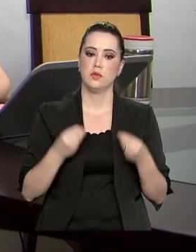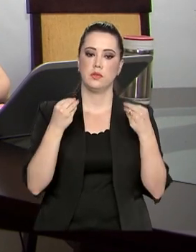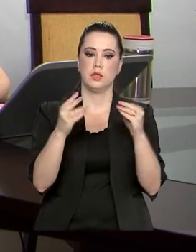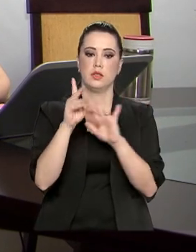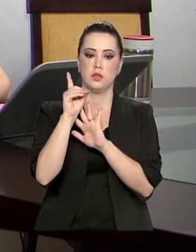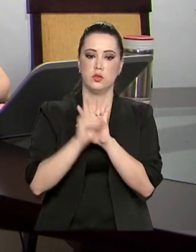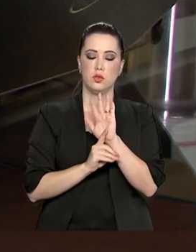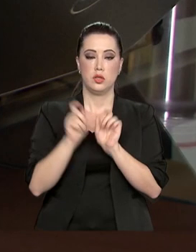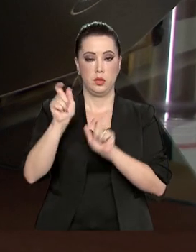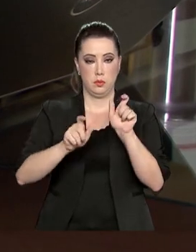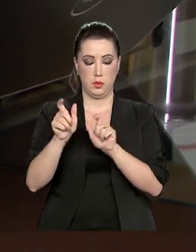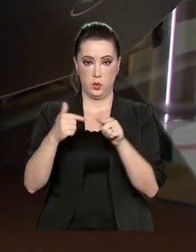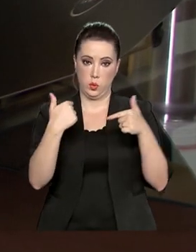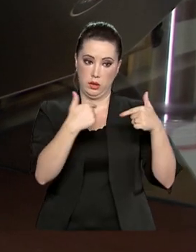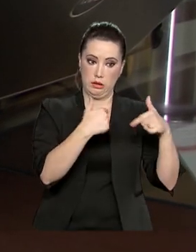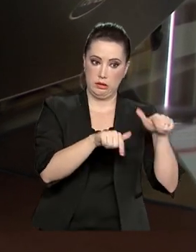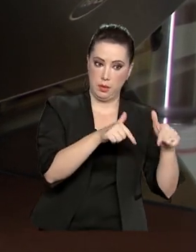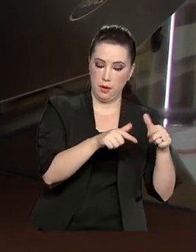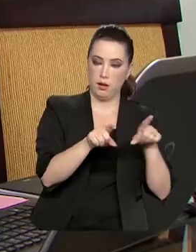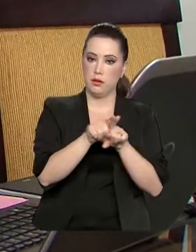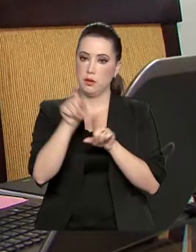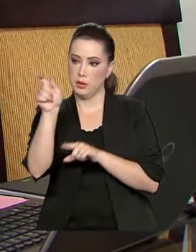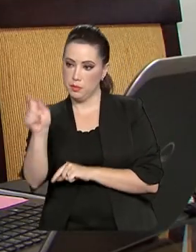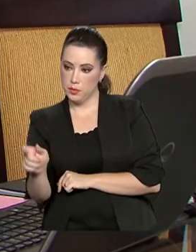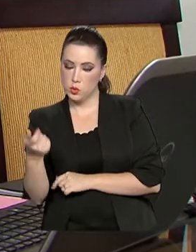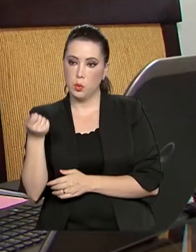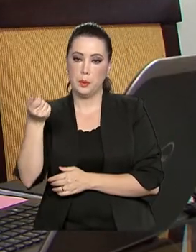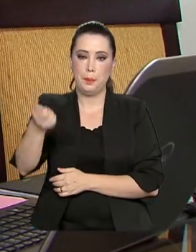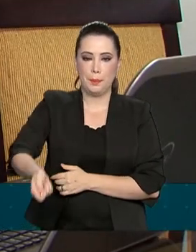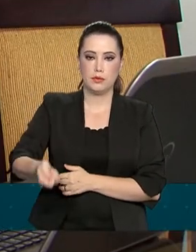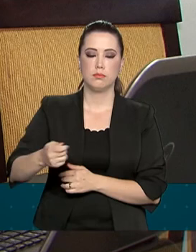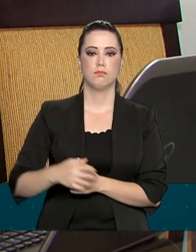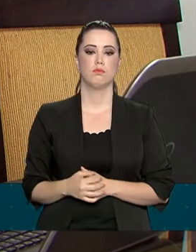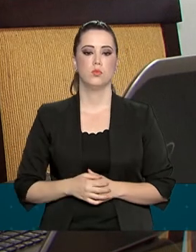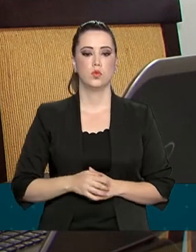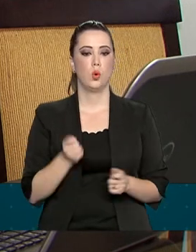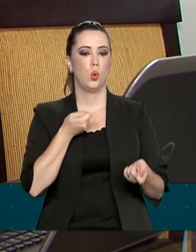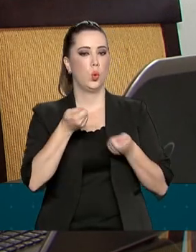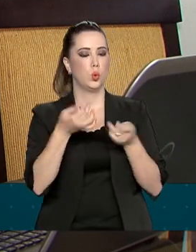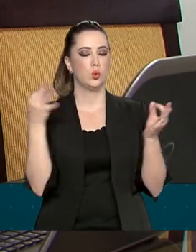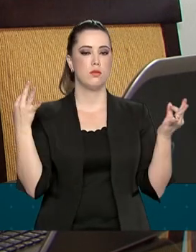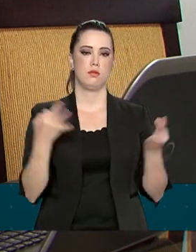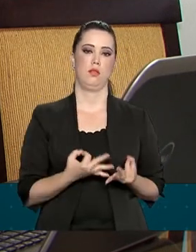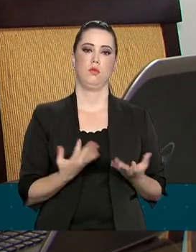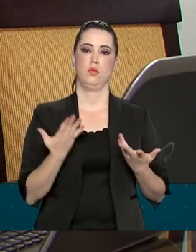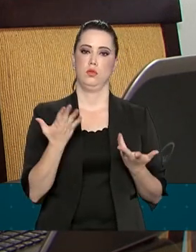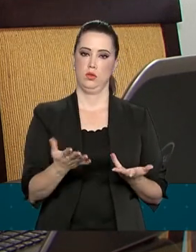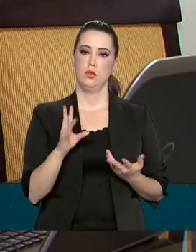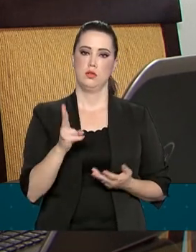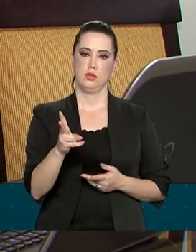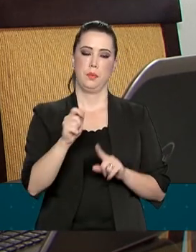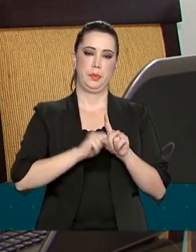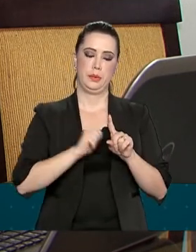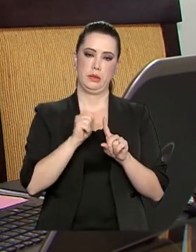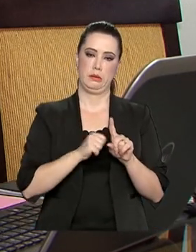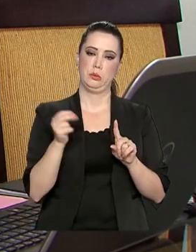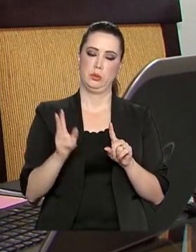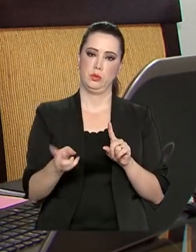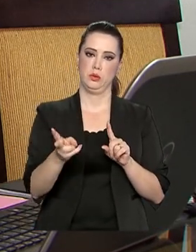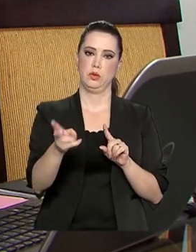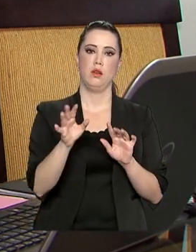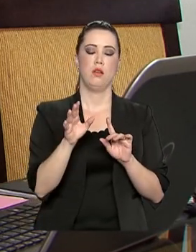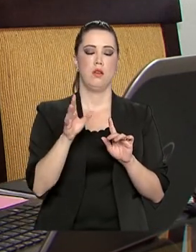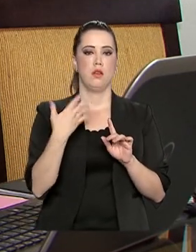tanto do empregador quanto do empregado. Tem todo um controle bem arrumadinho, bem certinho, né? Todo mês a mês, tudo,